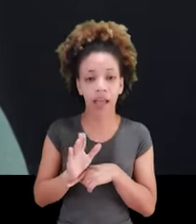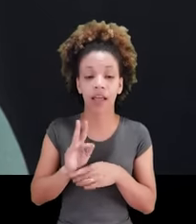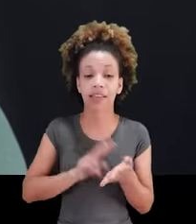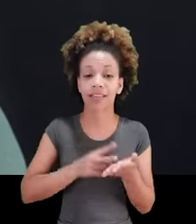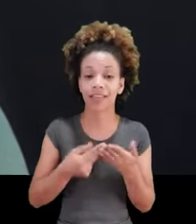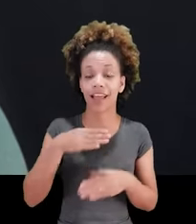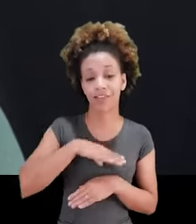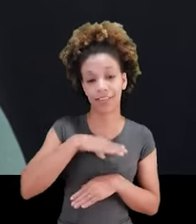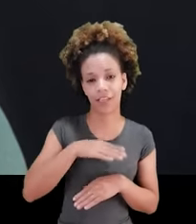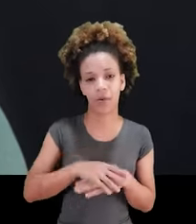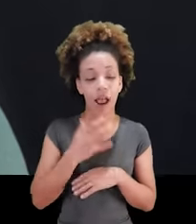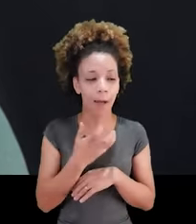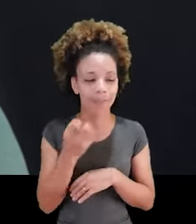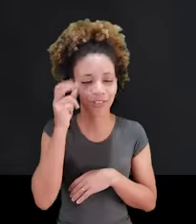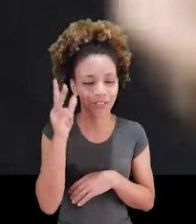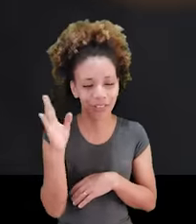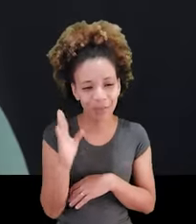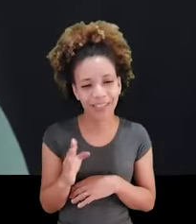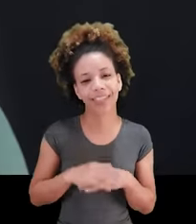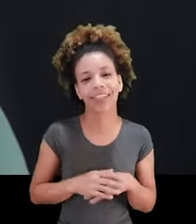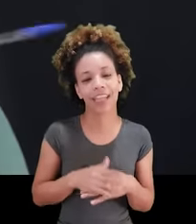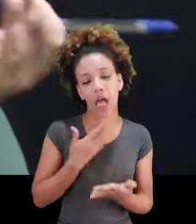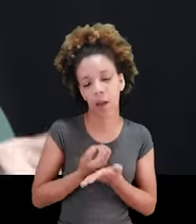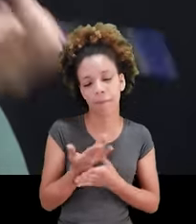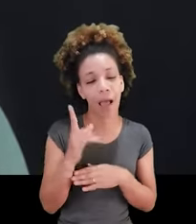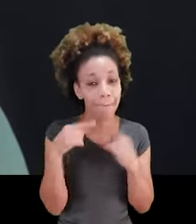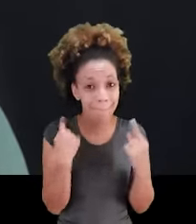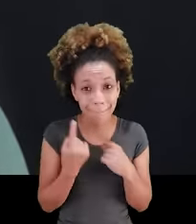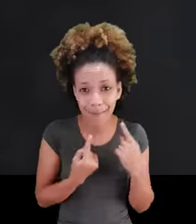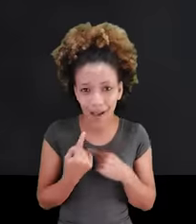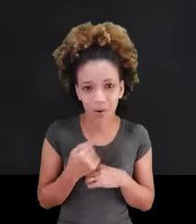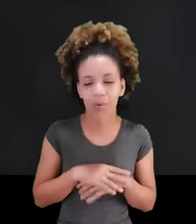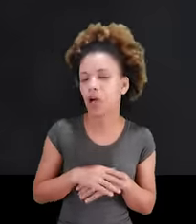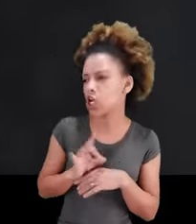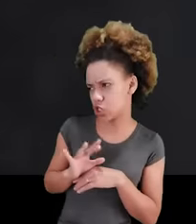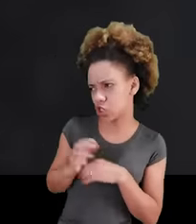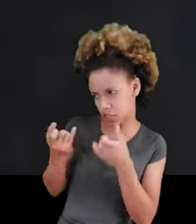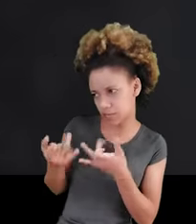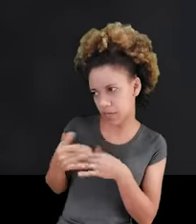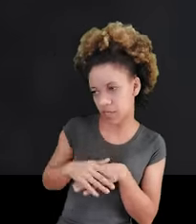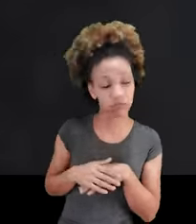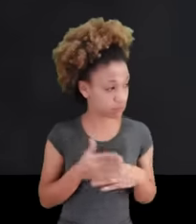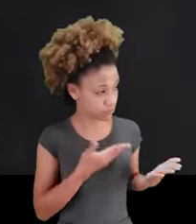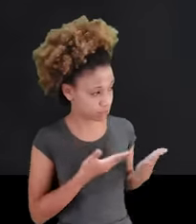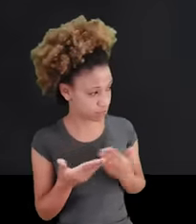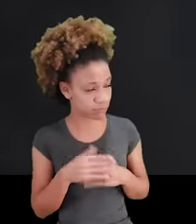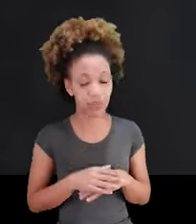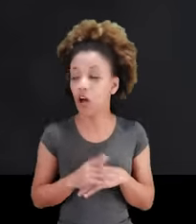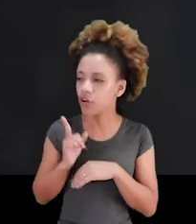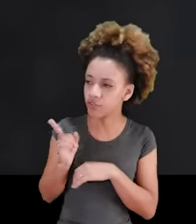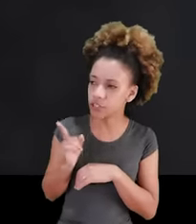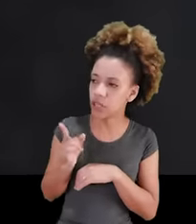é apaixonado pela cultura brasileira, não à toa. O podcast dele chama-se Maluco Beleza. Deixa-me só dizer isto. Por favor. Tu és um